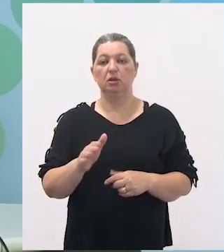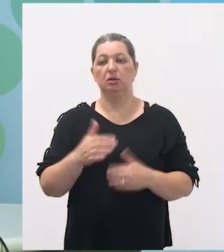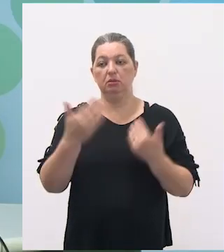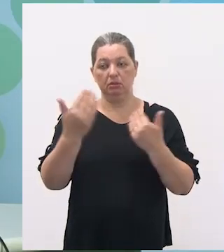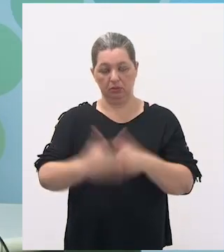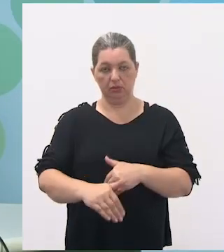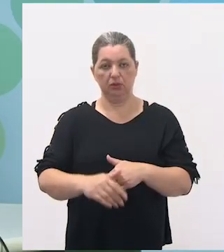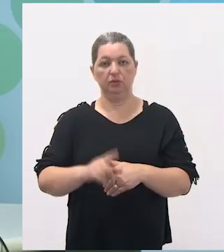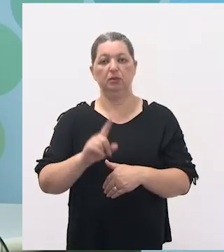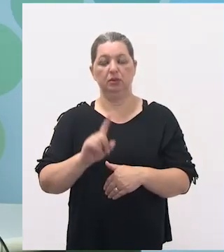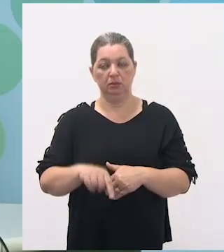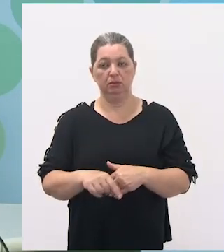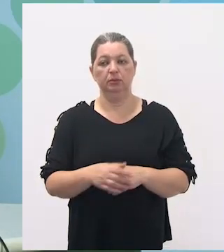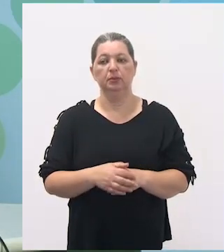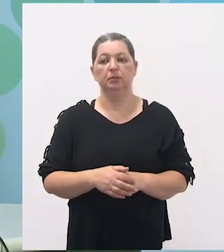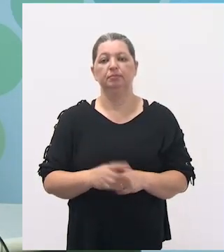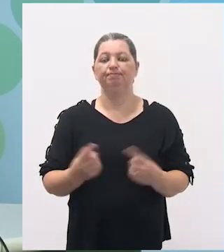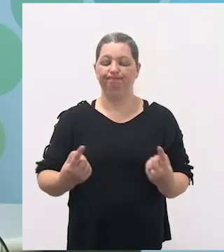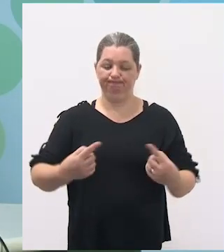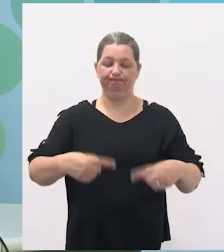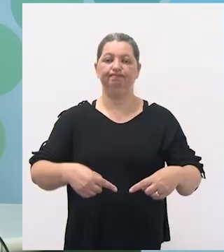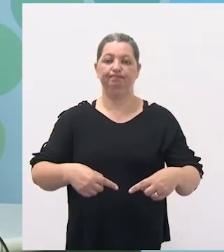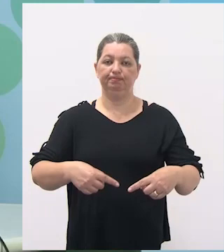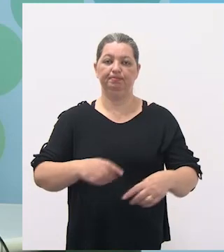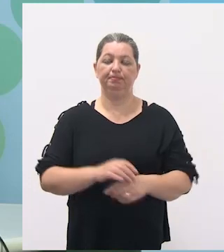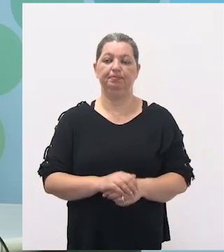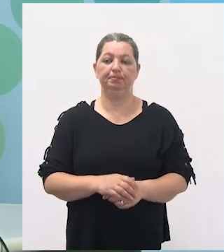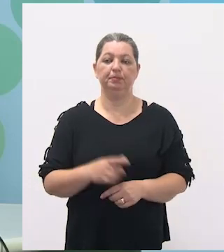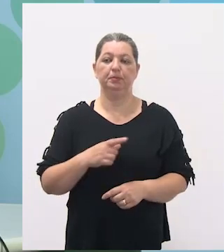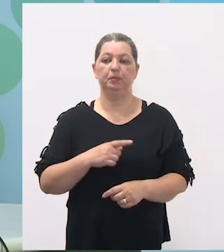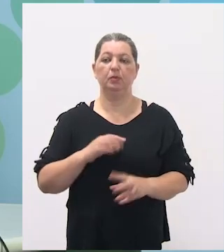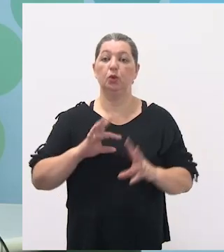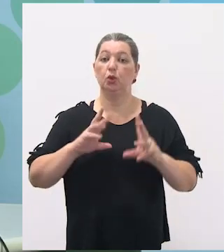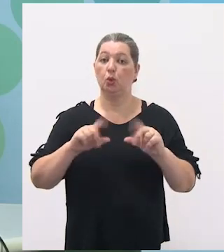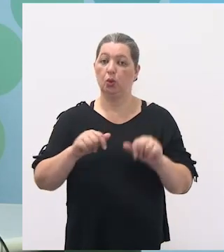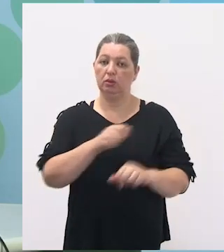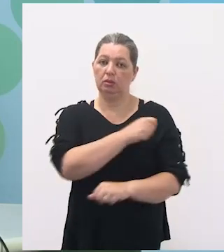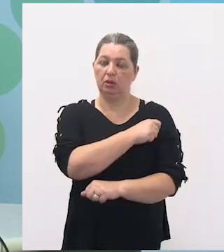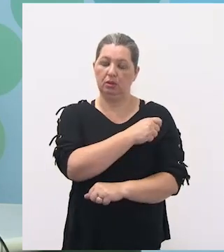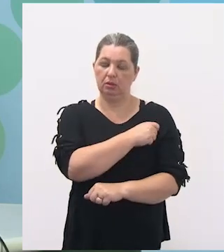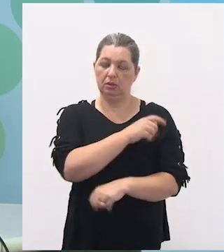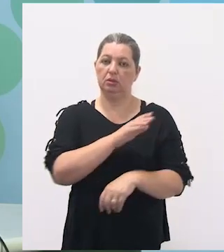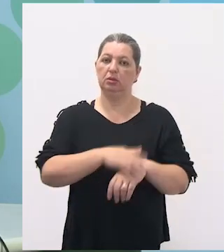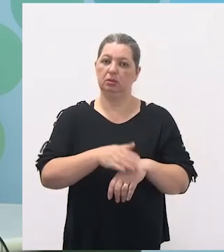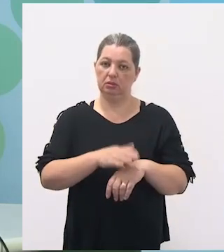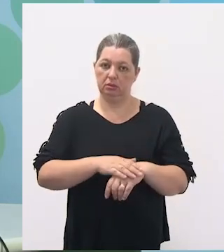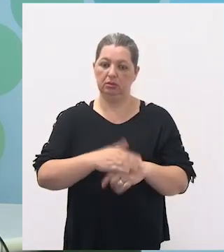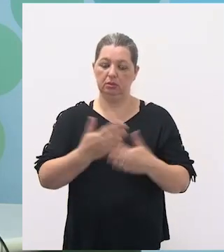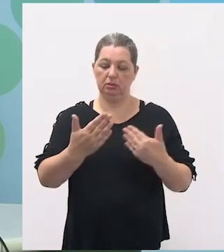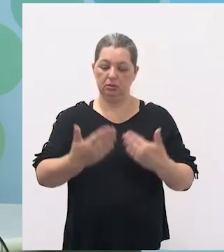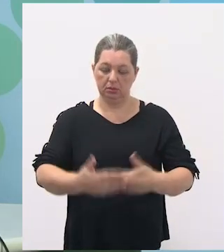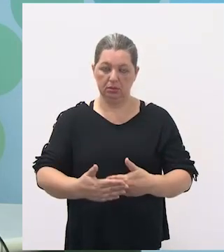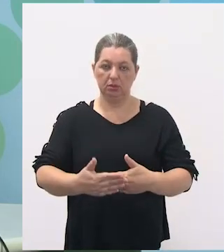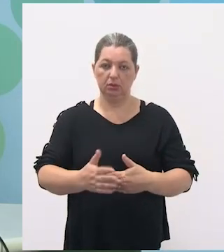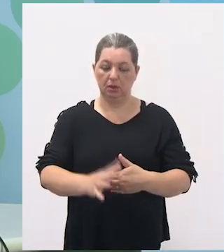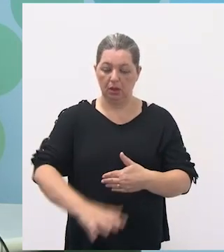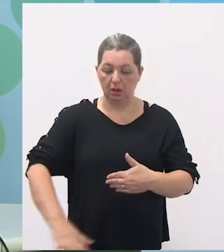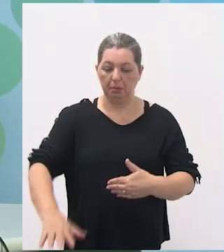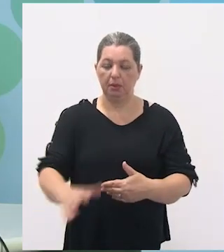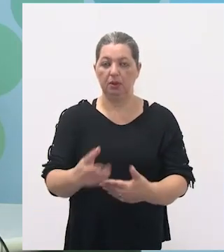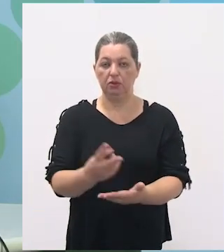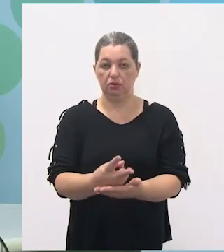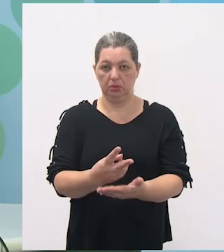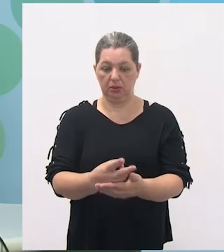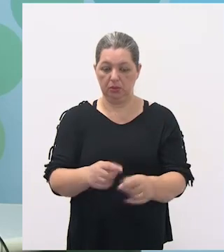bem robusto, é desafiador, porque todos os alunos ali realizam a avaliação no mesmo ambiente e a